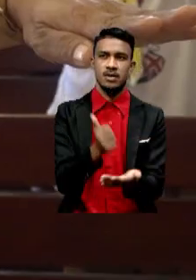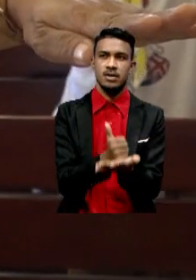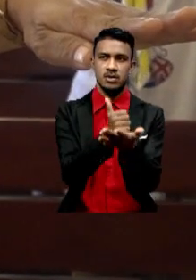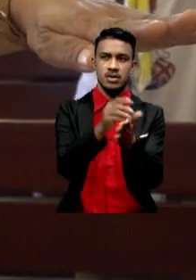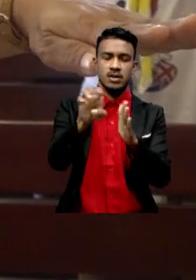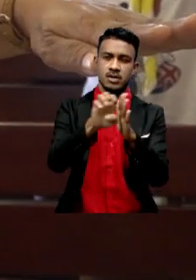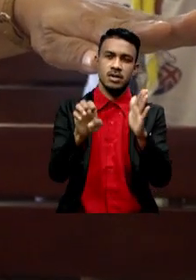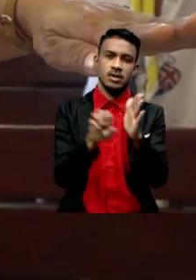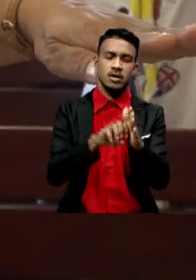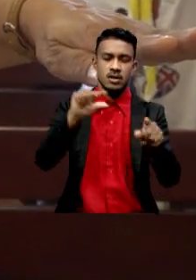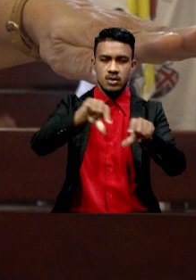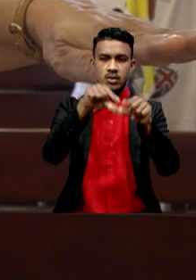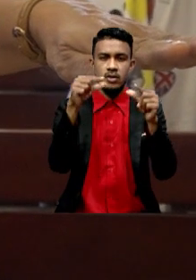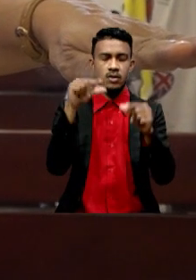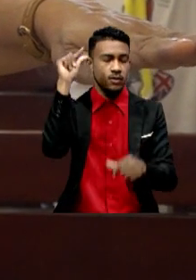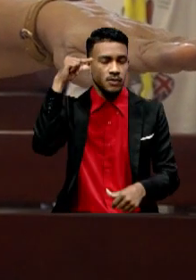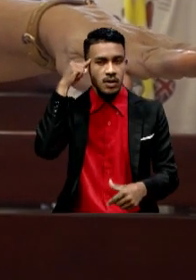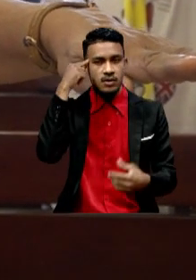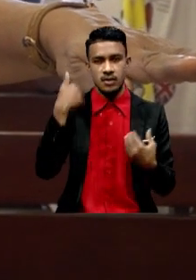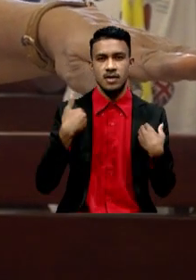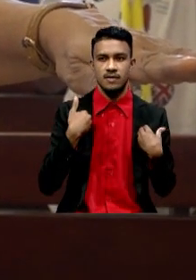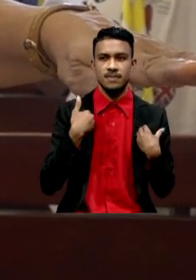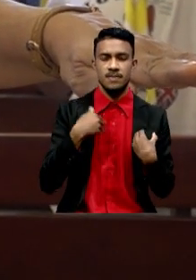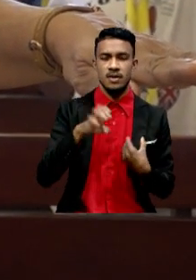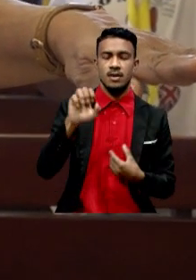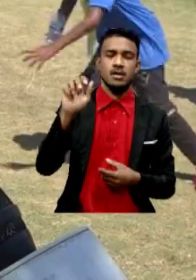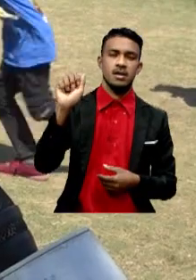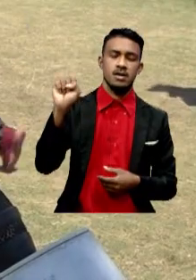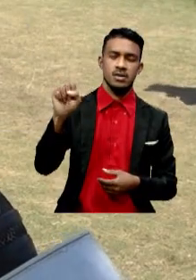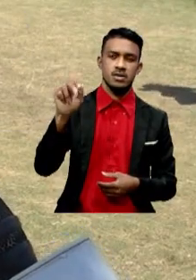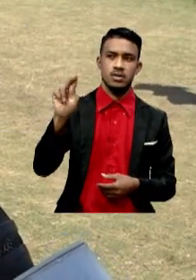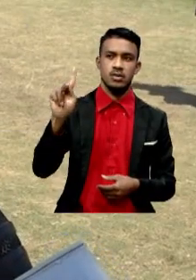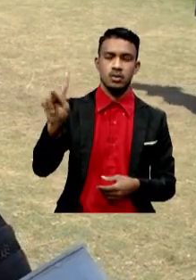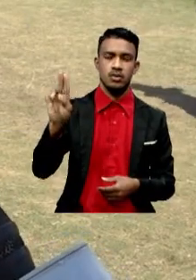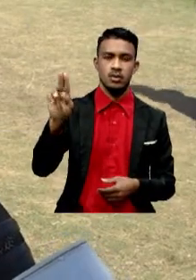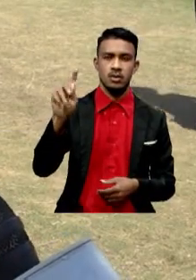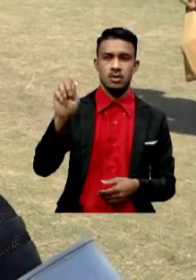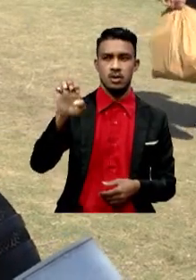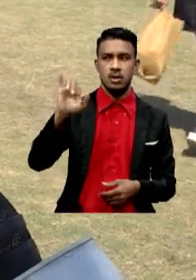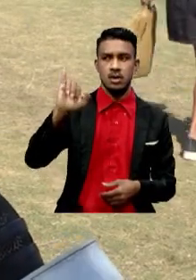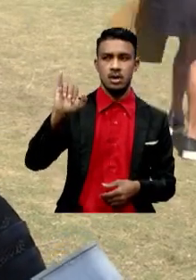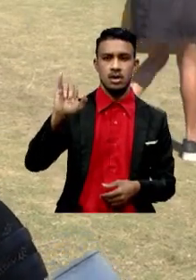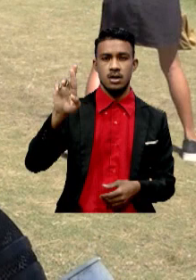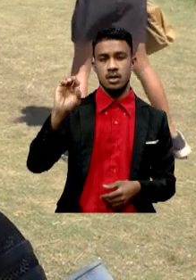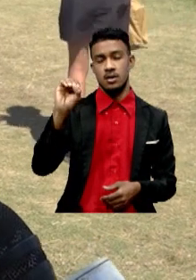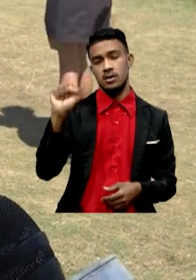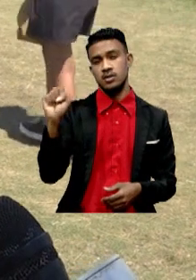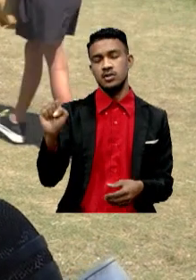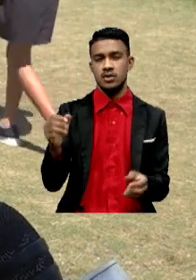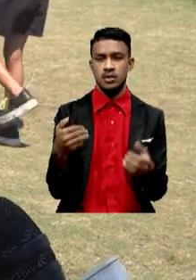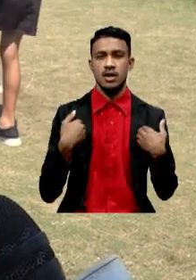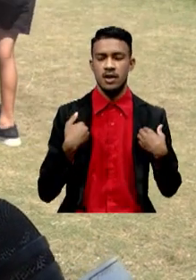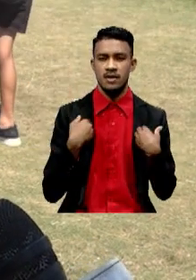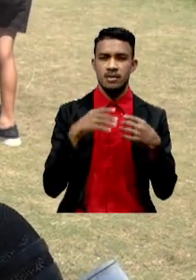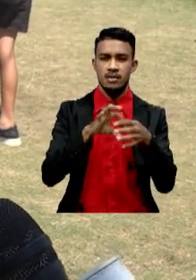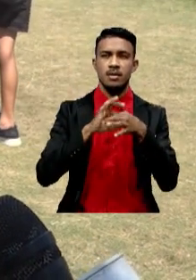sira, não é bem, mas governa e né? Escuteiros. E a vertente, ser saída de. Sempre é elemento escuteiro de Nabá. Também